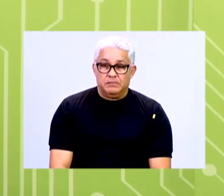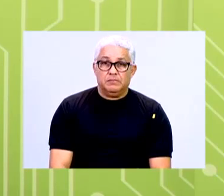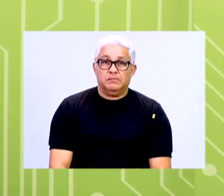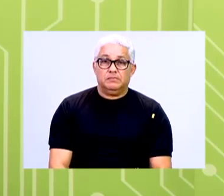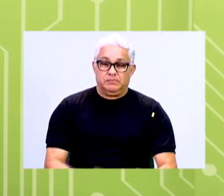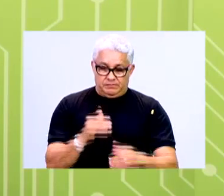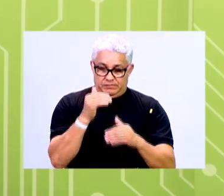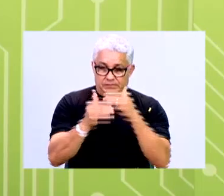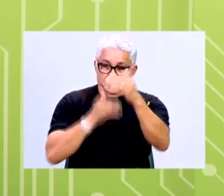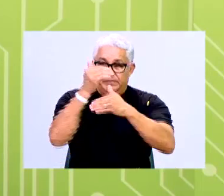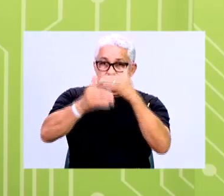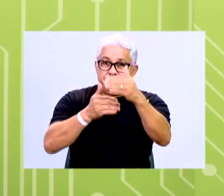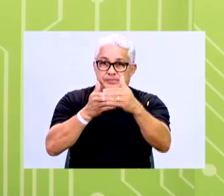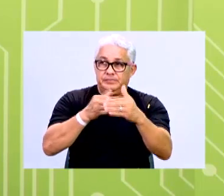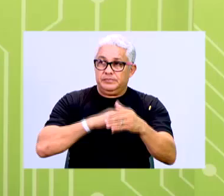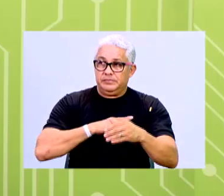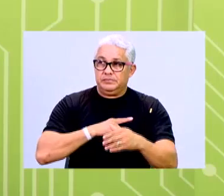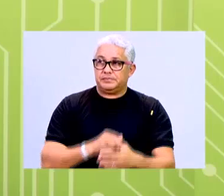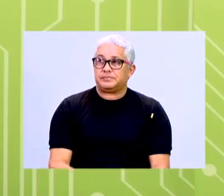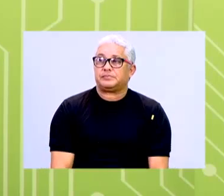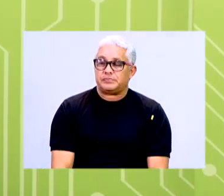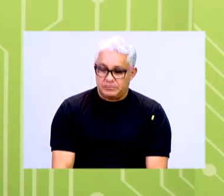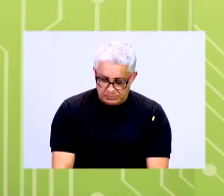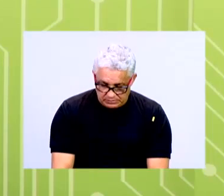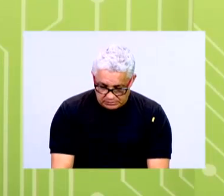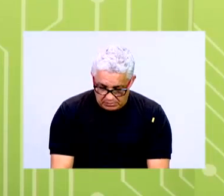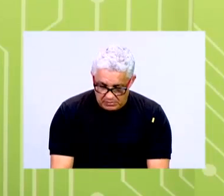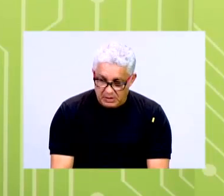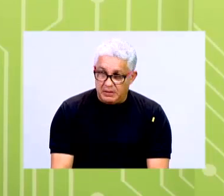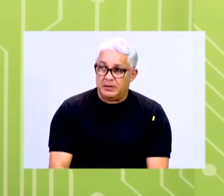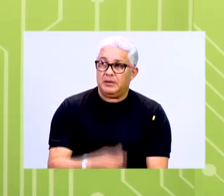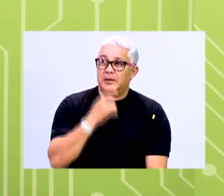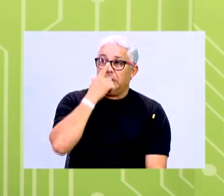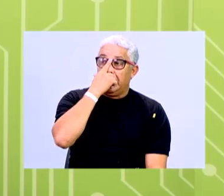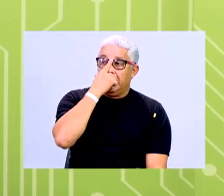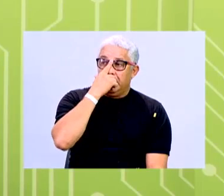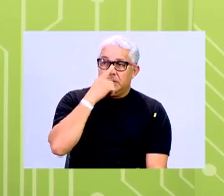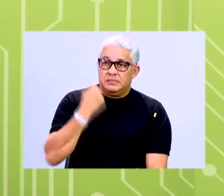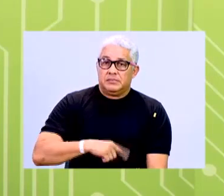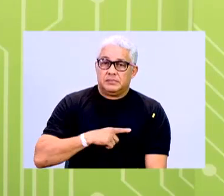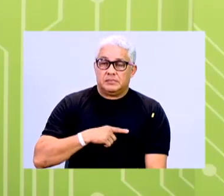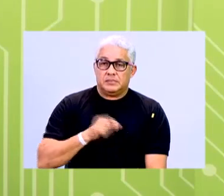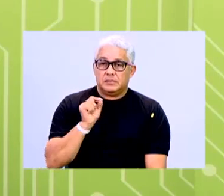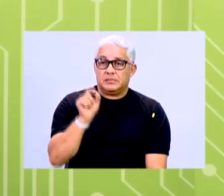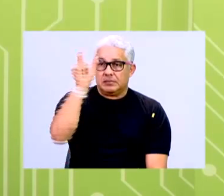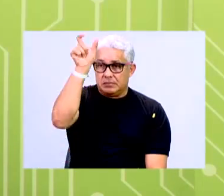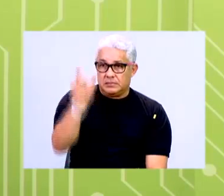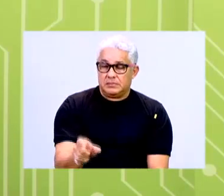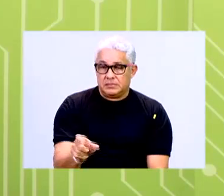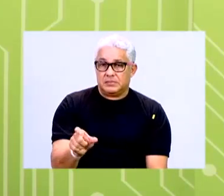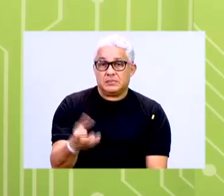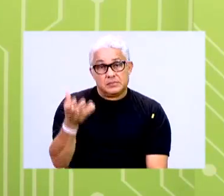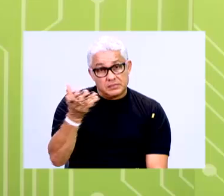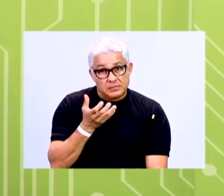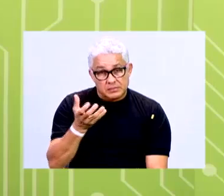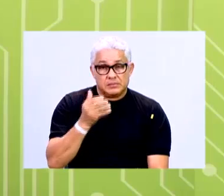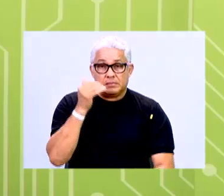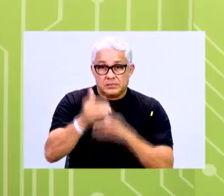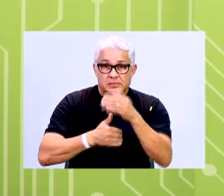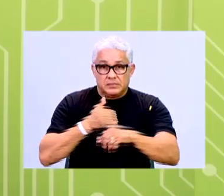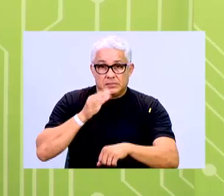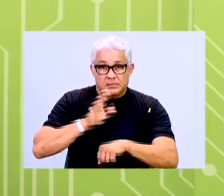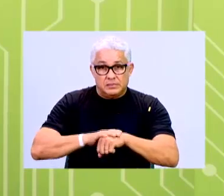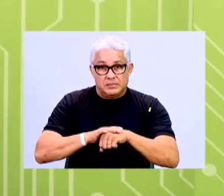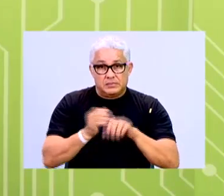desempenho, né? Então, eu tenho que ver o que o meu cliente está esperando de desempenho da minha